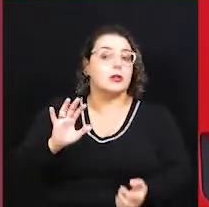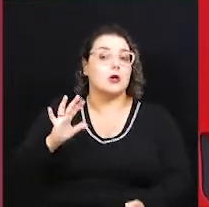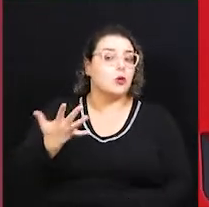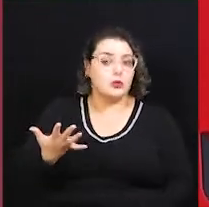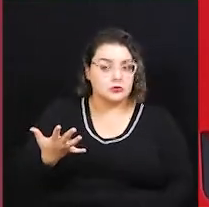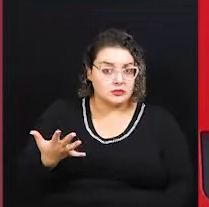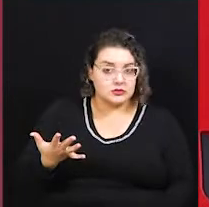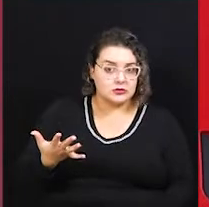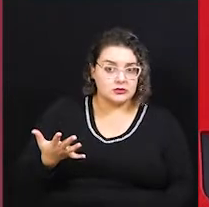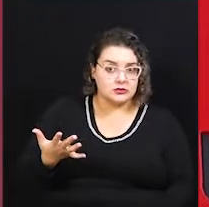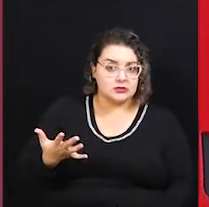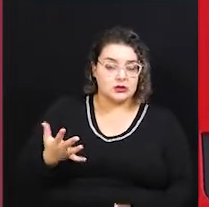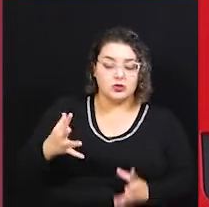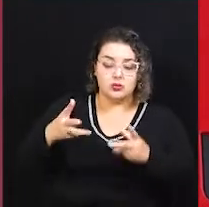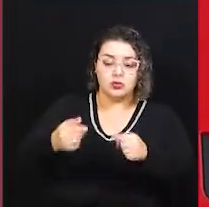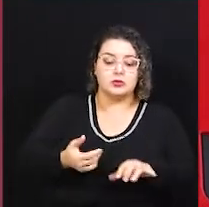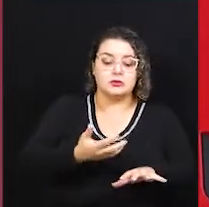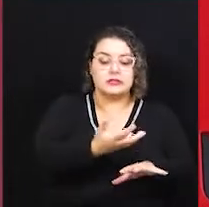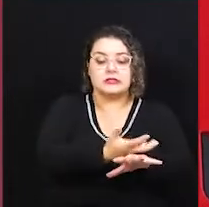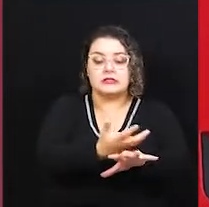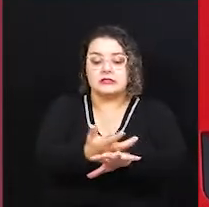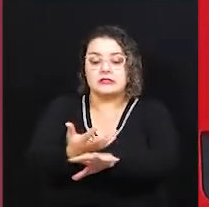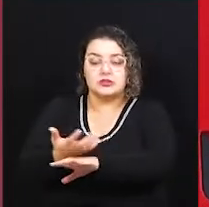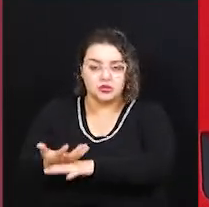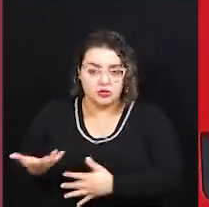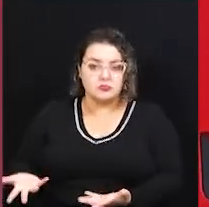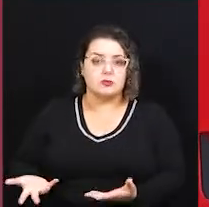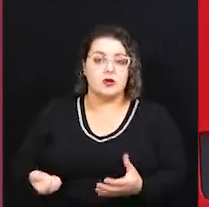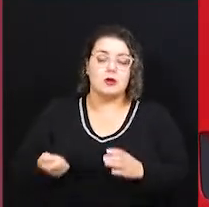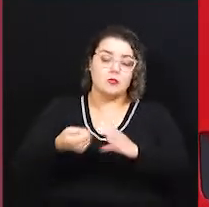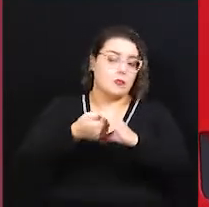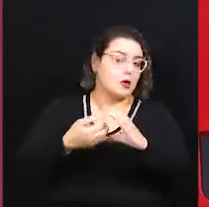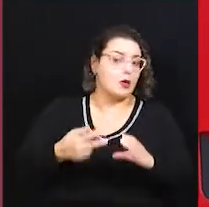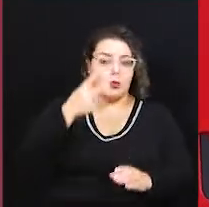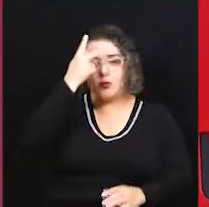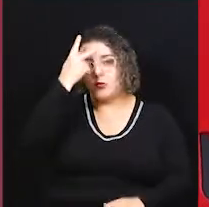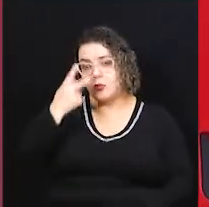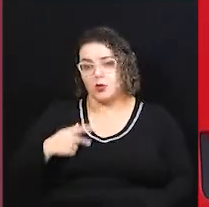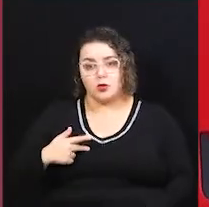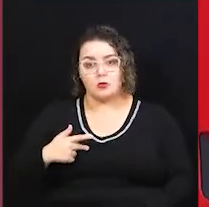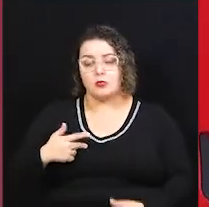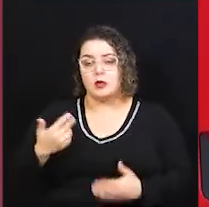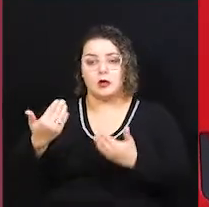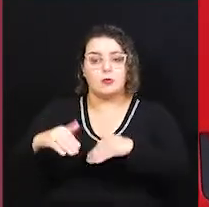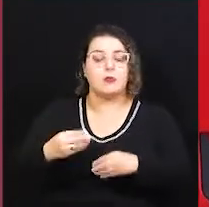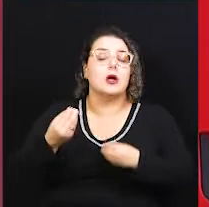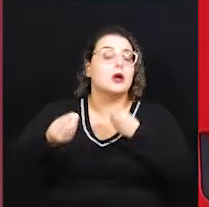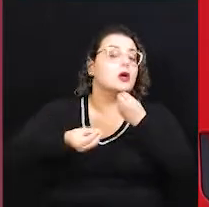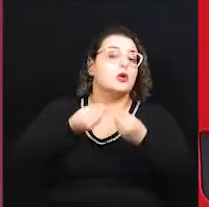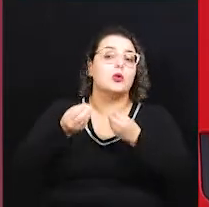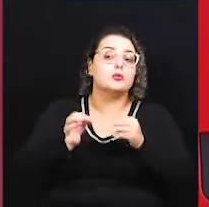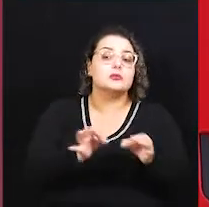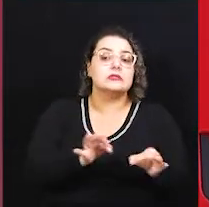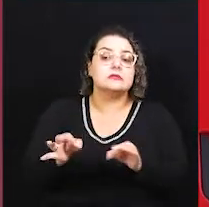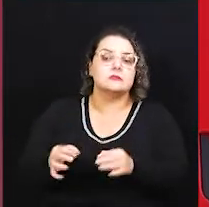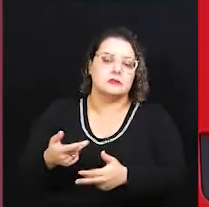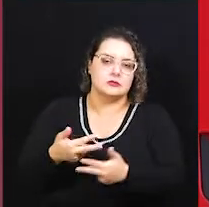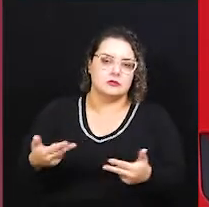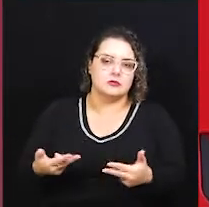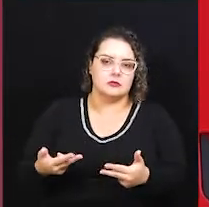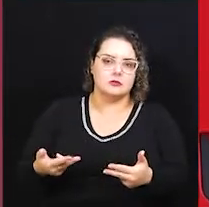estão abordados entre as disciplinas. Então essas relações é uma característica própria da prova. E como é que se prepara para